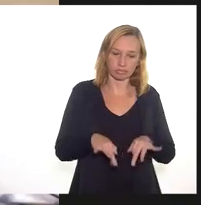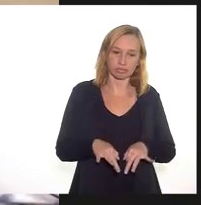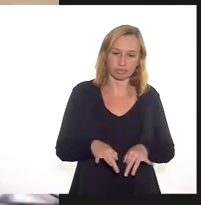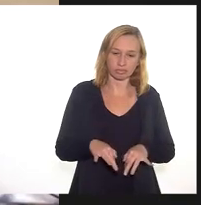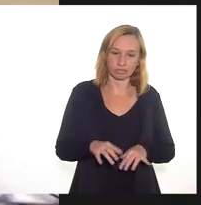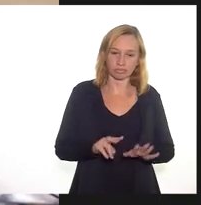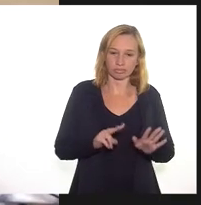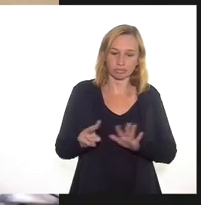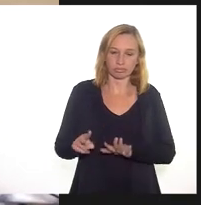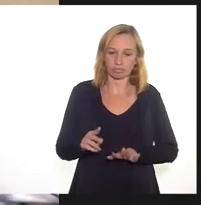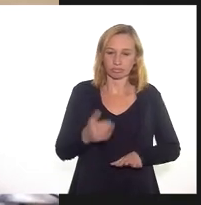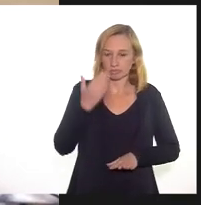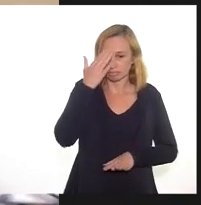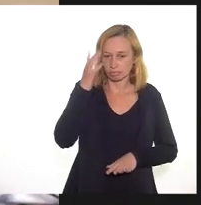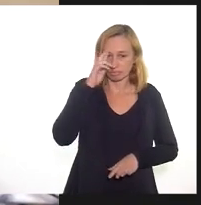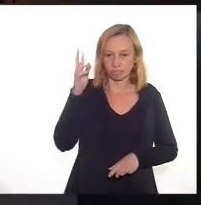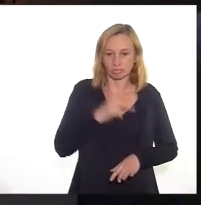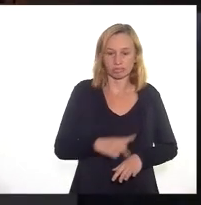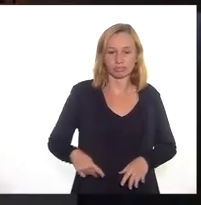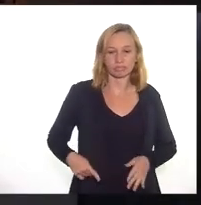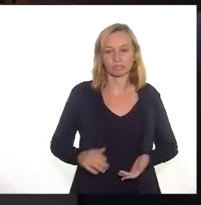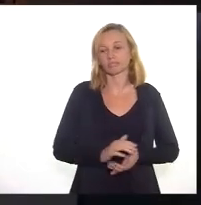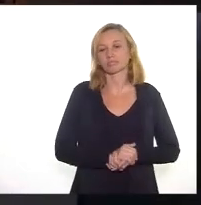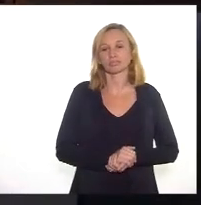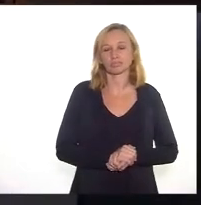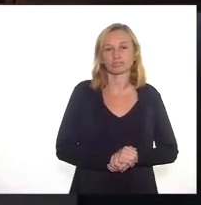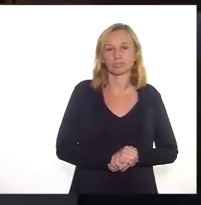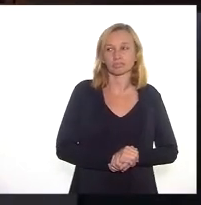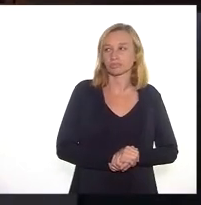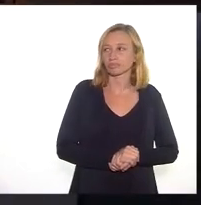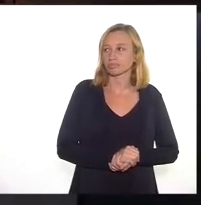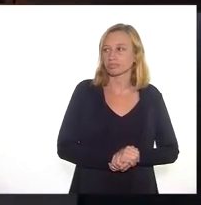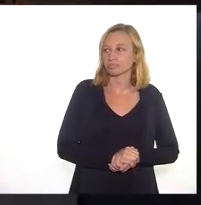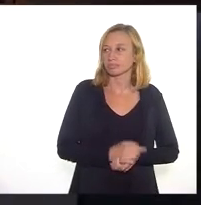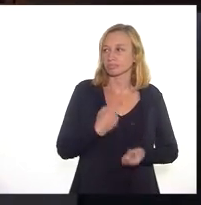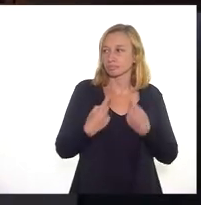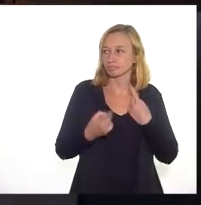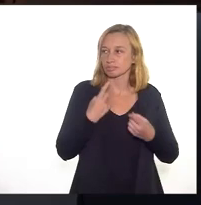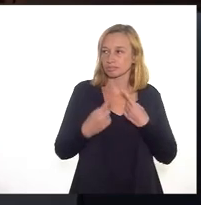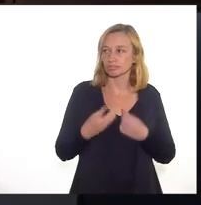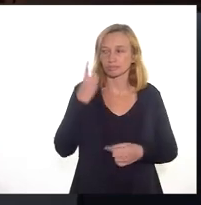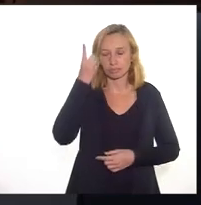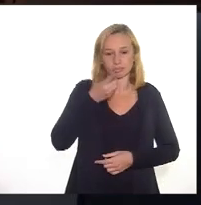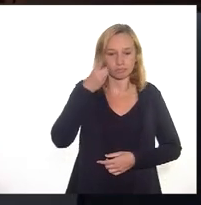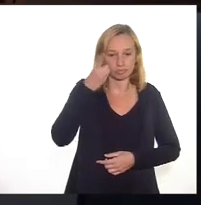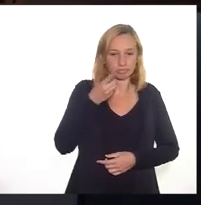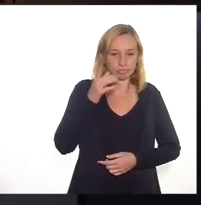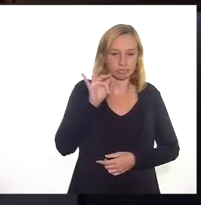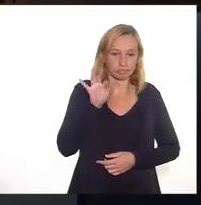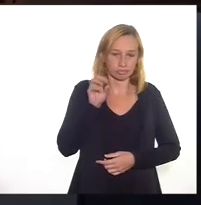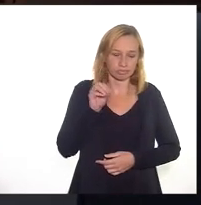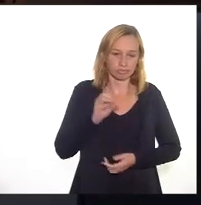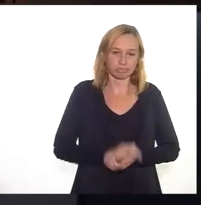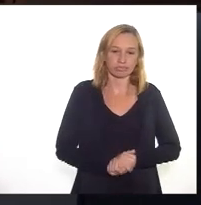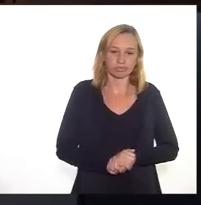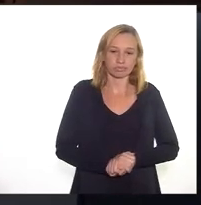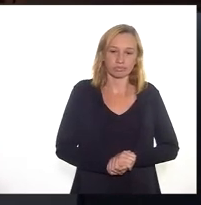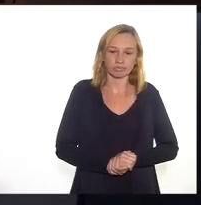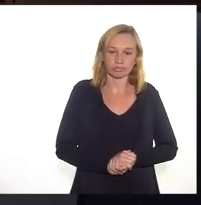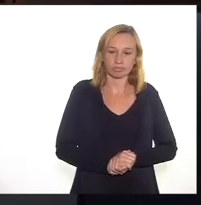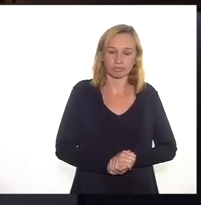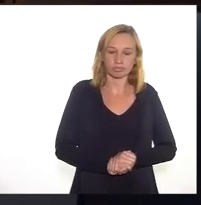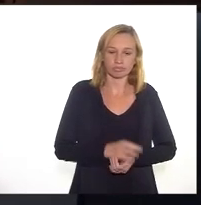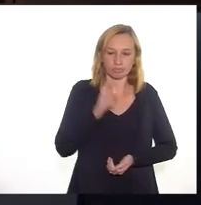Muito obrigada, senhor presidente. Pode discutir, senhor presidente. Continua em discussão, deputado Flávio Serafini.